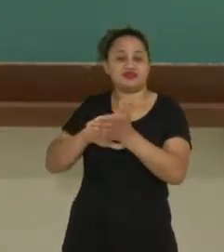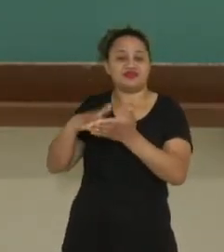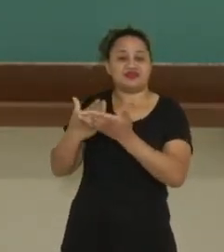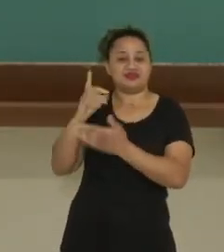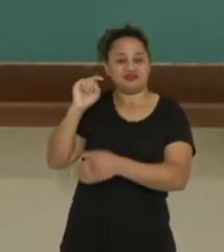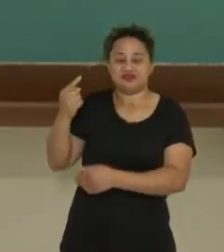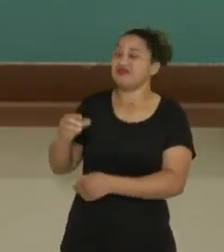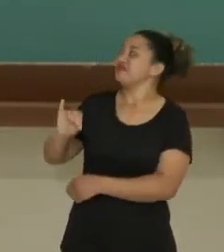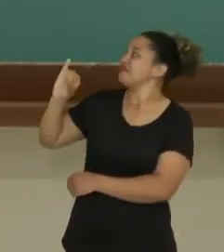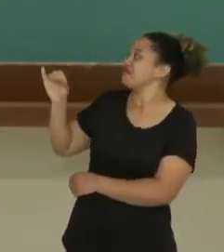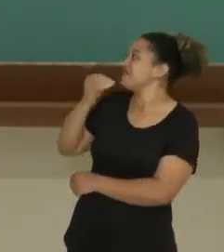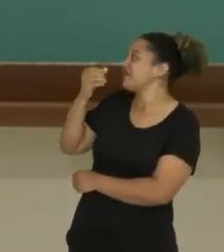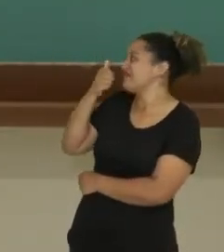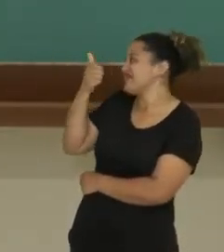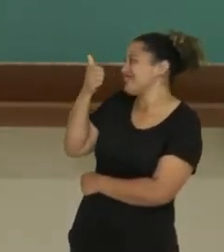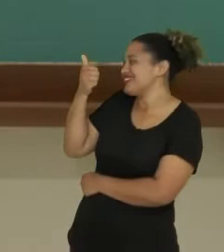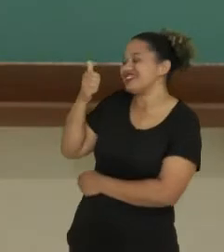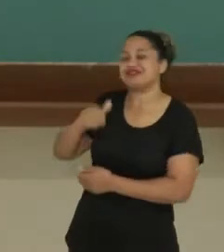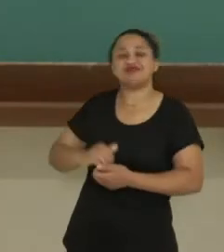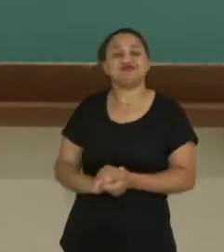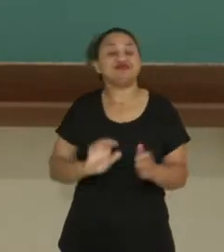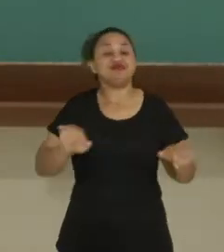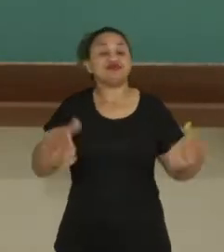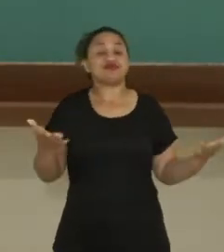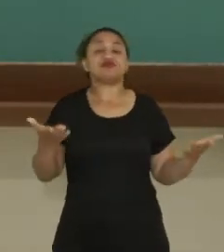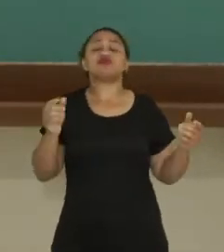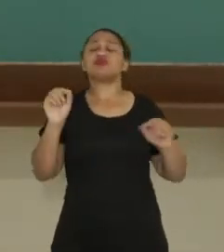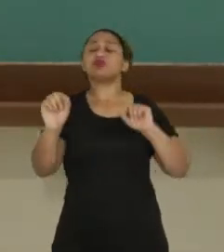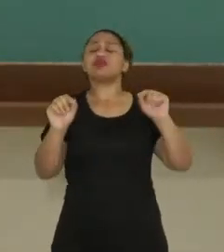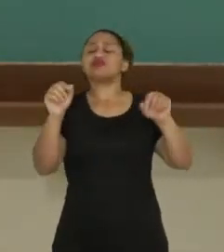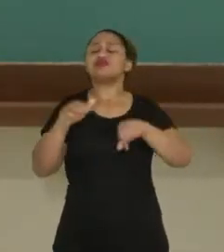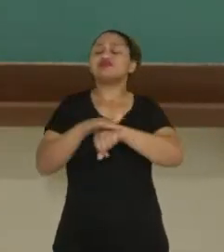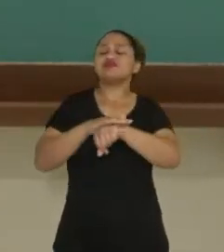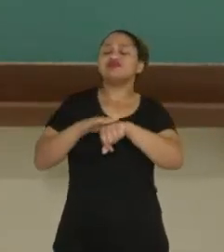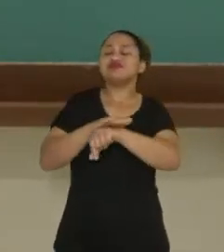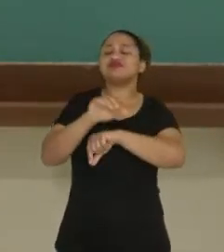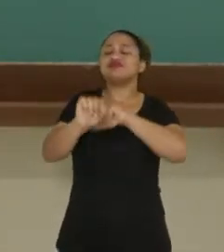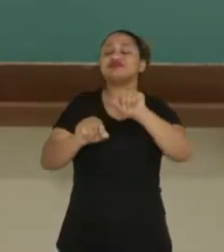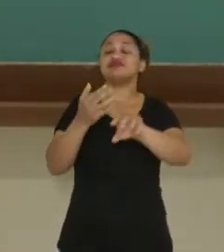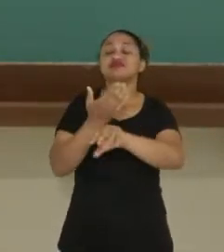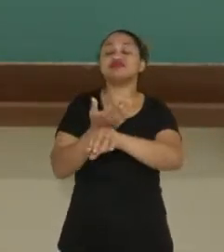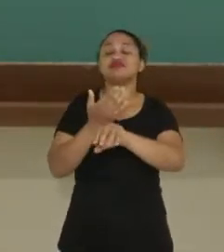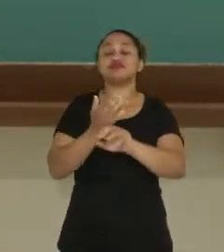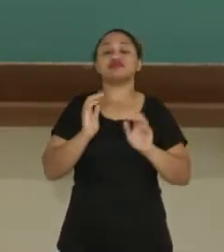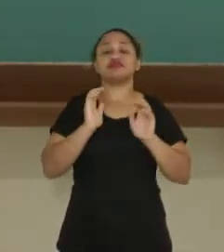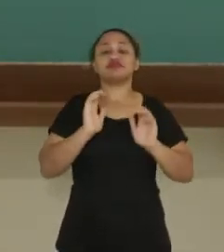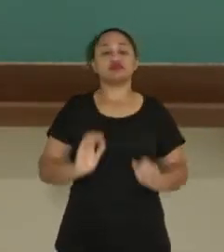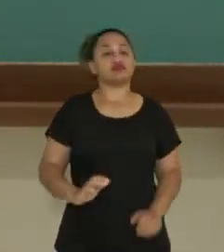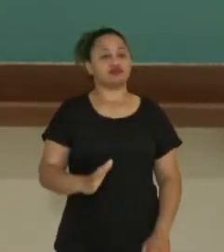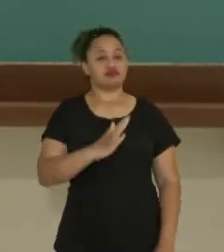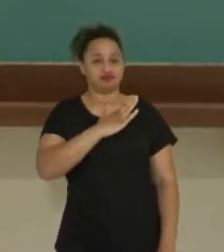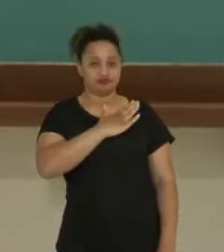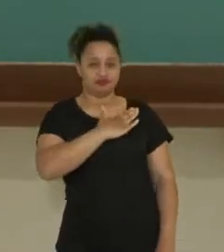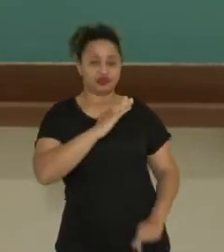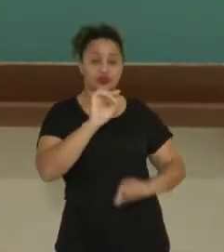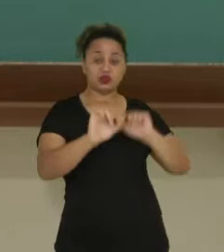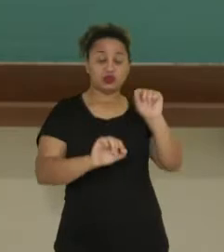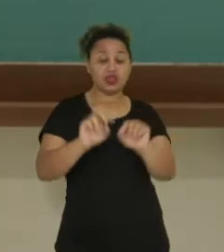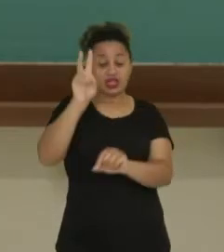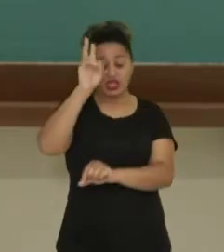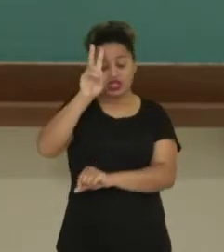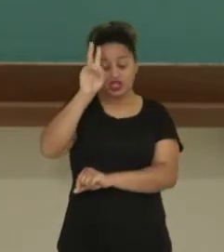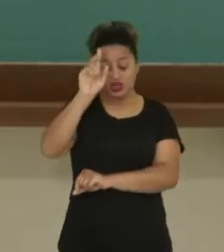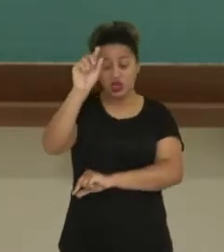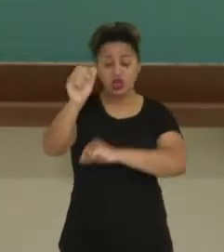nossa intérprete, tudo bem? Para a gente conversar com vocês na disciplina de Cidadania e Civismo sobre história do